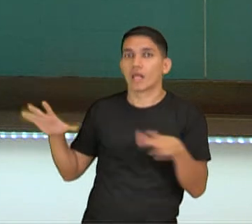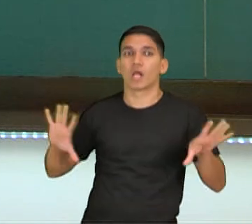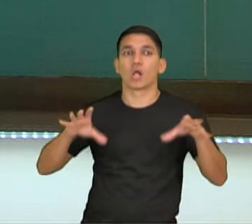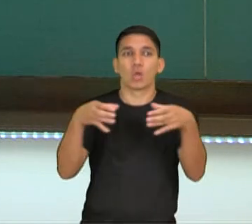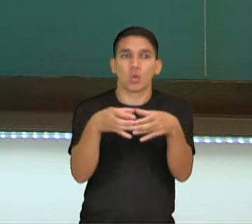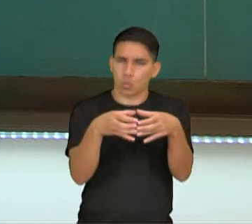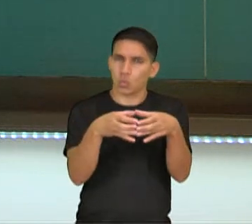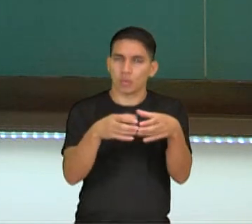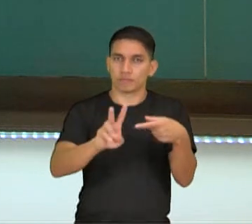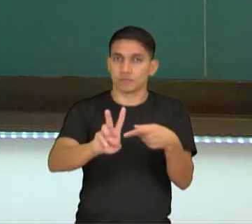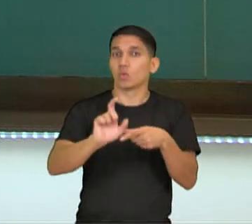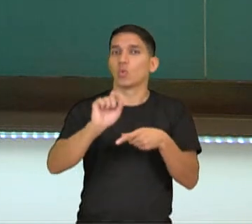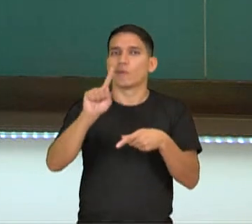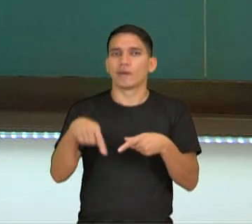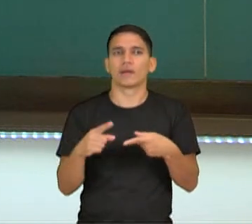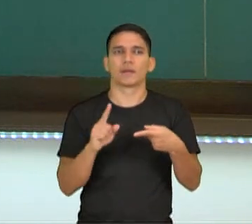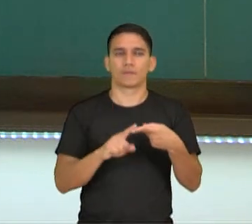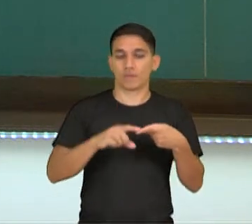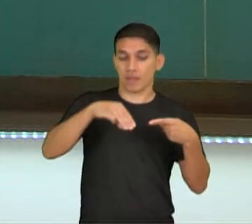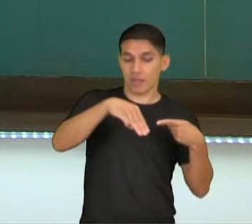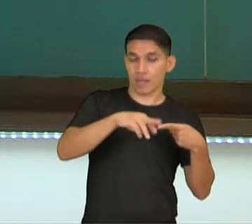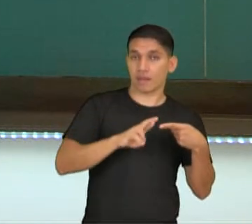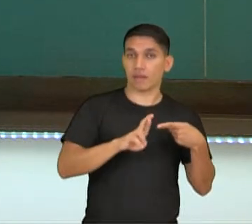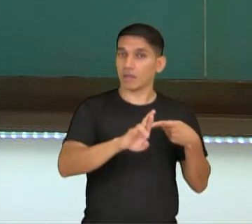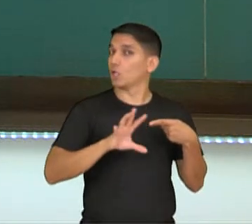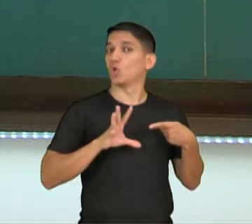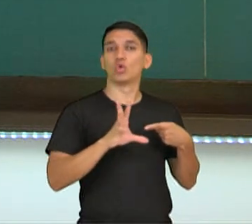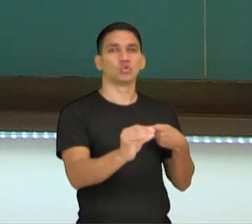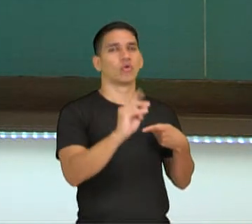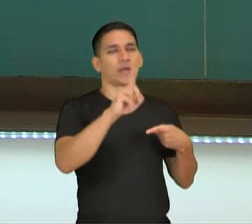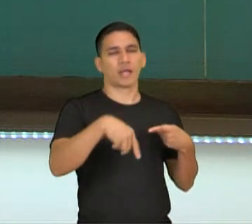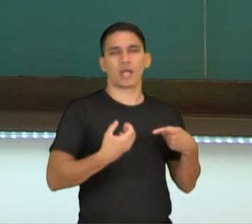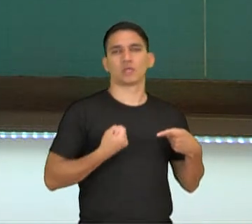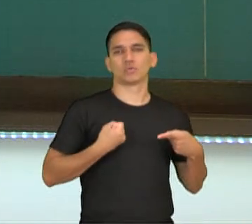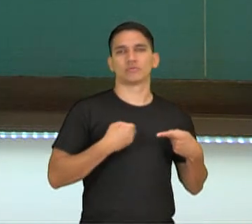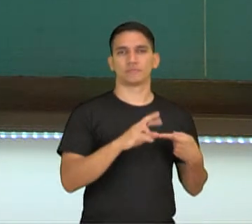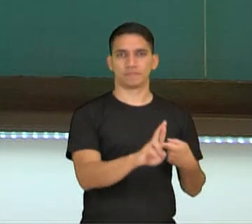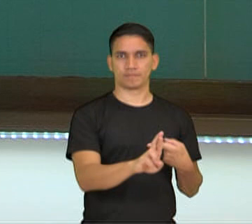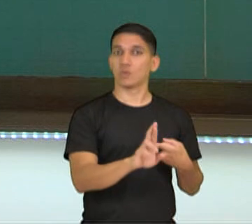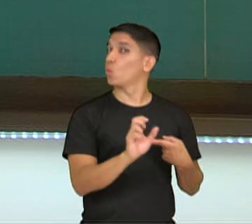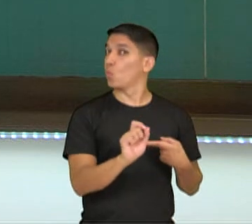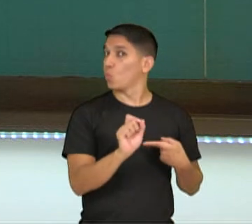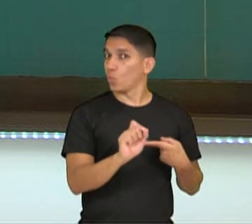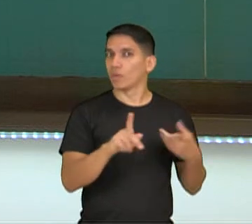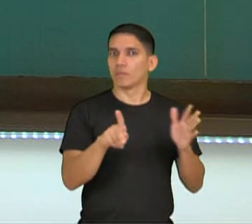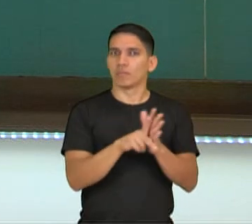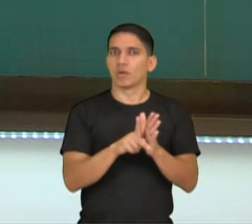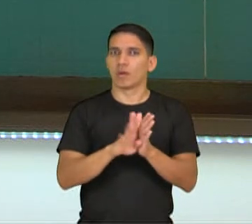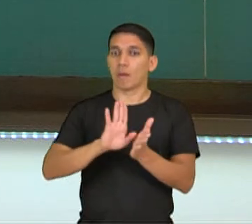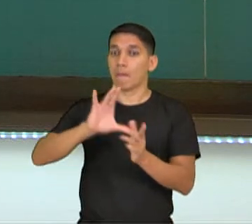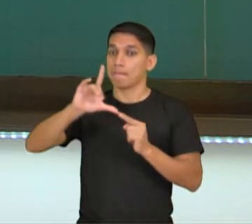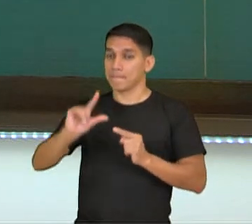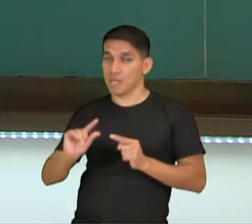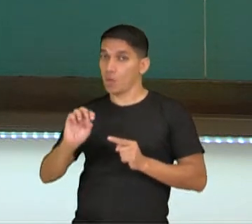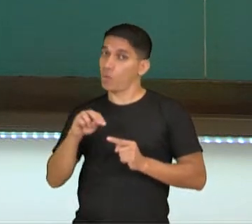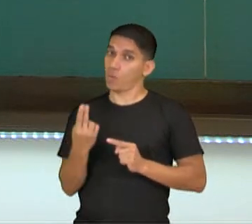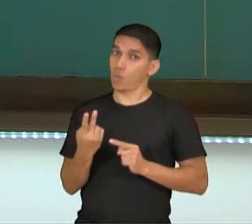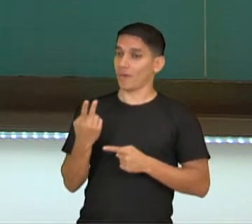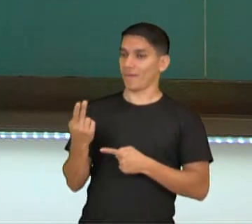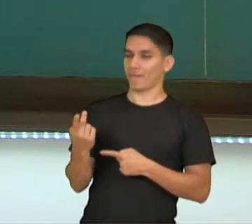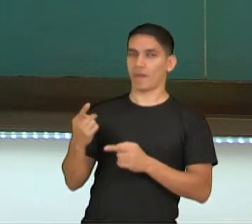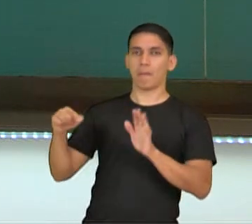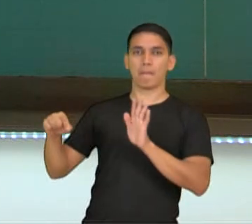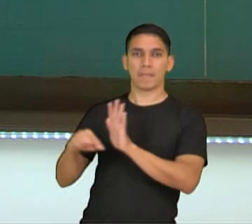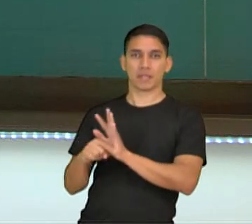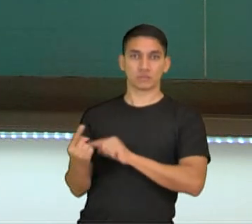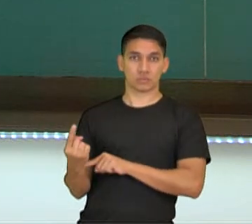tenho os m's, os valores para m todos pertencentes aos reais, tais que sejam menores ou iguais que menos 1